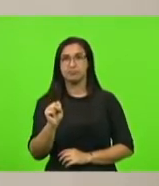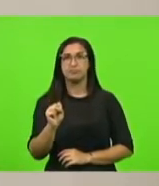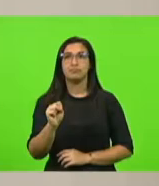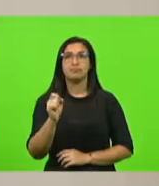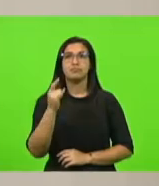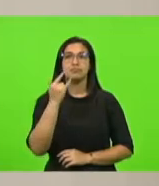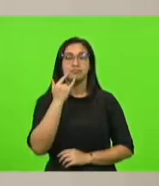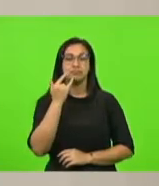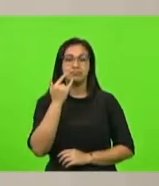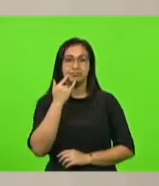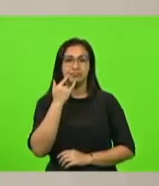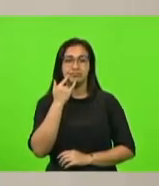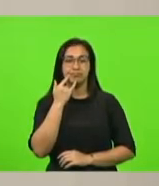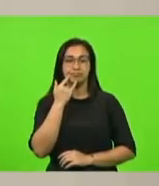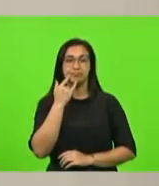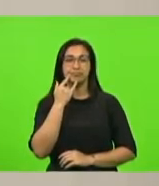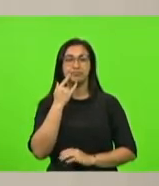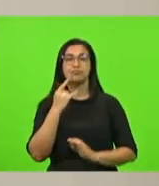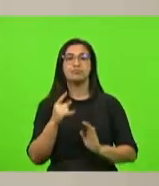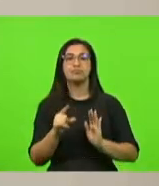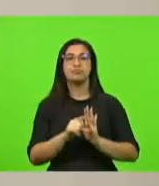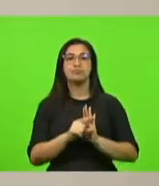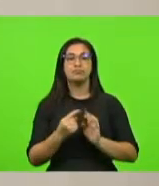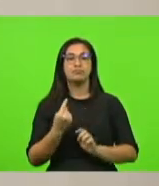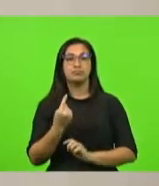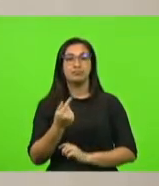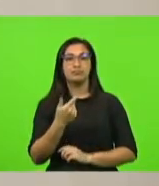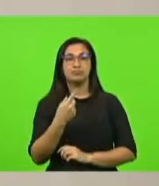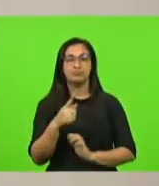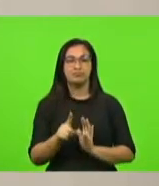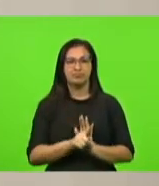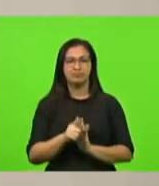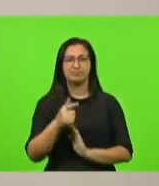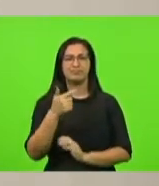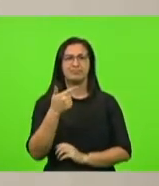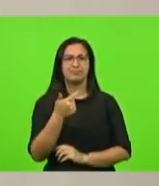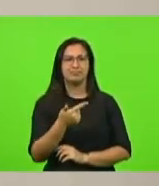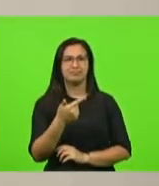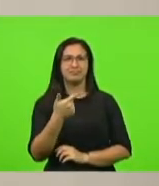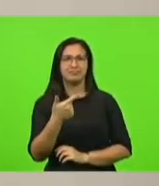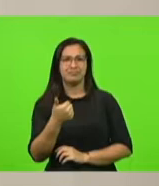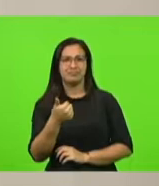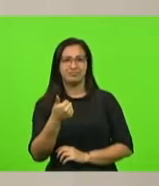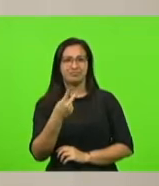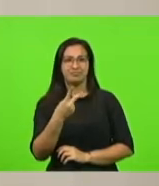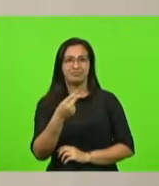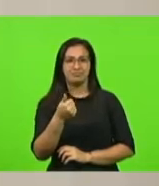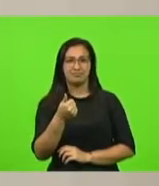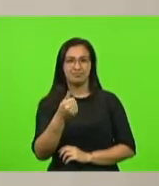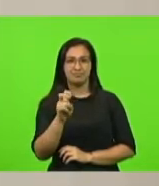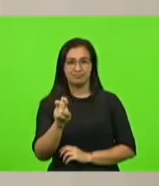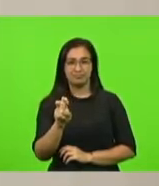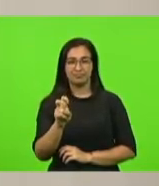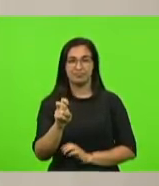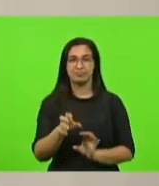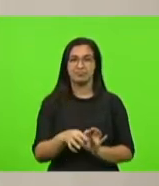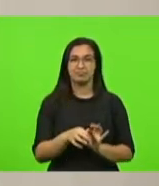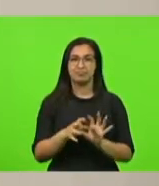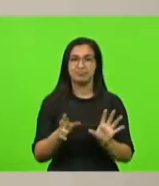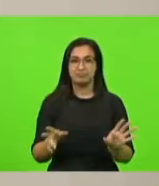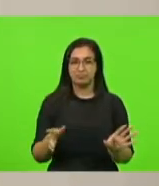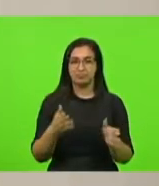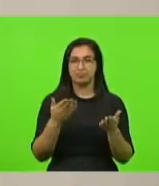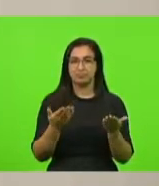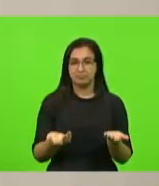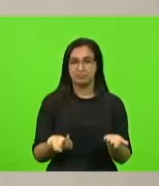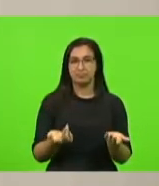acrescenta parágrafo único ao artigo 3º da lei 16.721 de 2015, que consolida as leis que dispõem sobre a concessão de título de cidadão